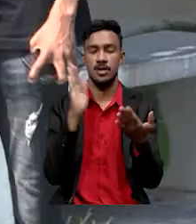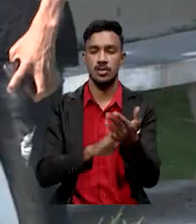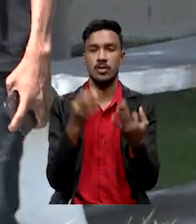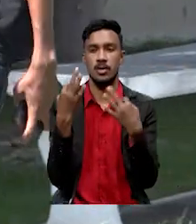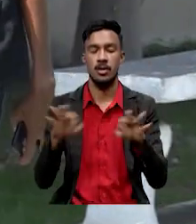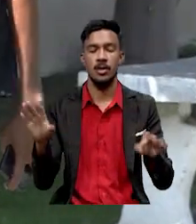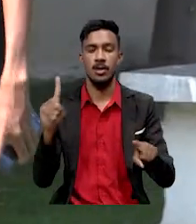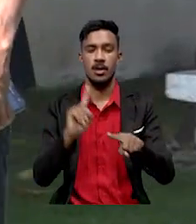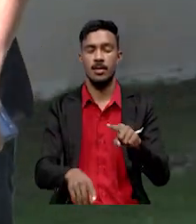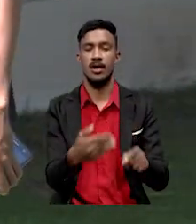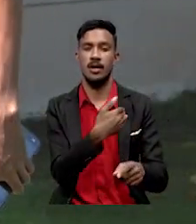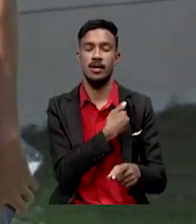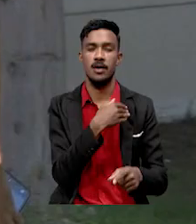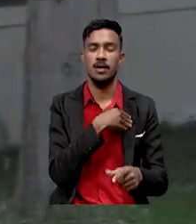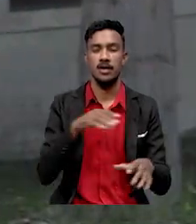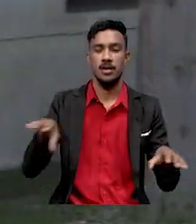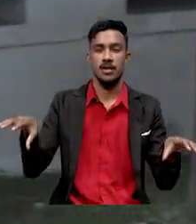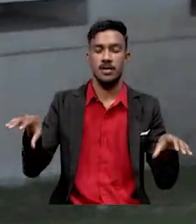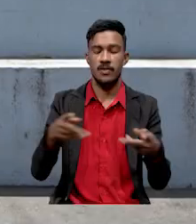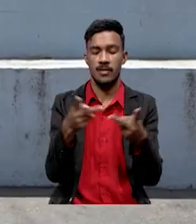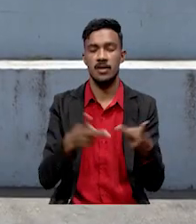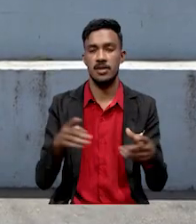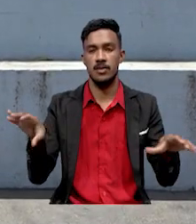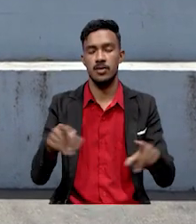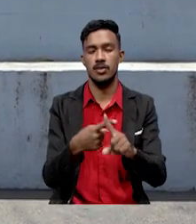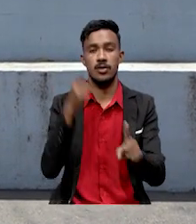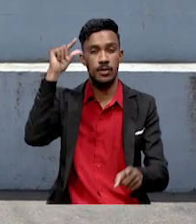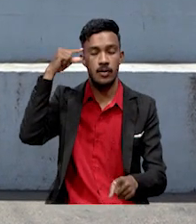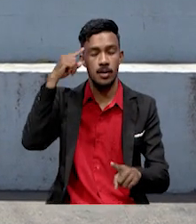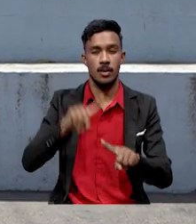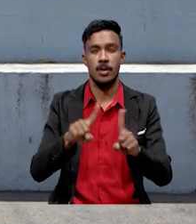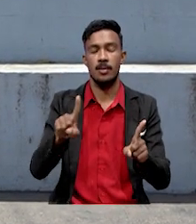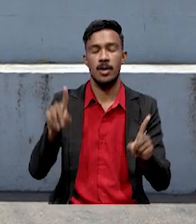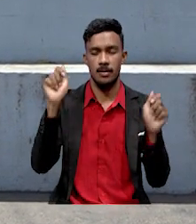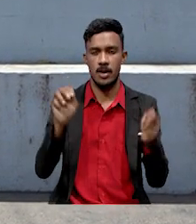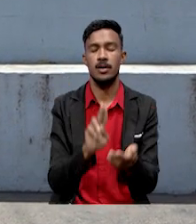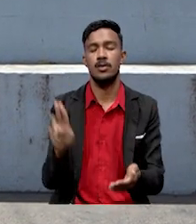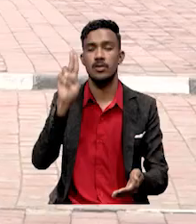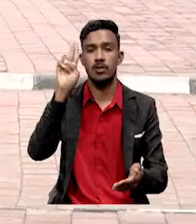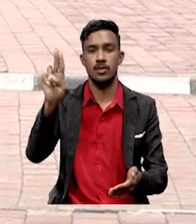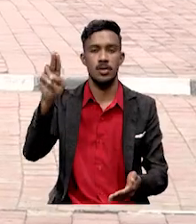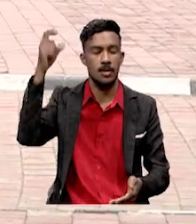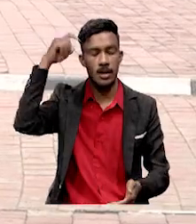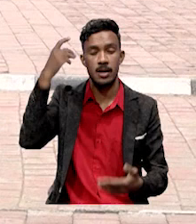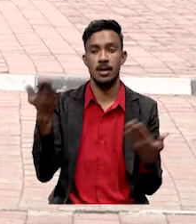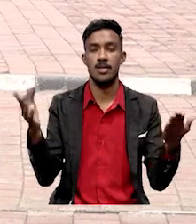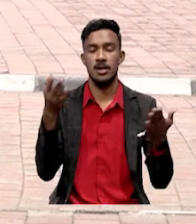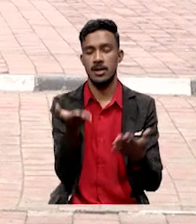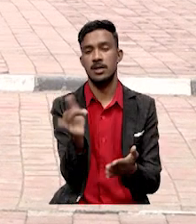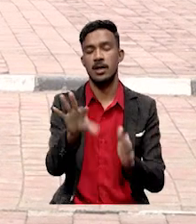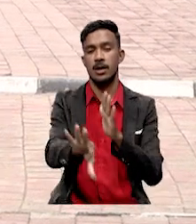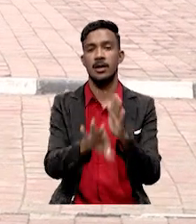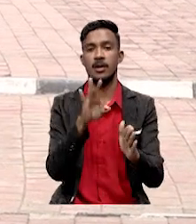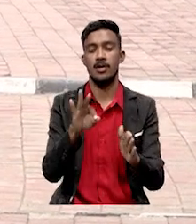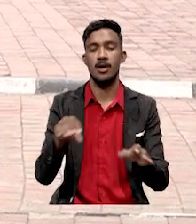kampo servisu husi governo mai be bele uza profesionalismu nebe Siram hetang ona ho di kria kampo servisu basirani andrasik.